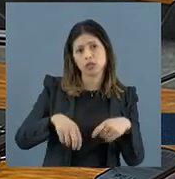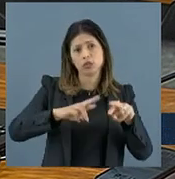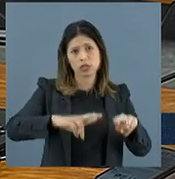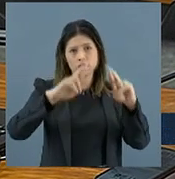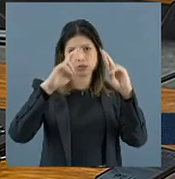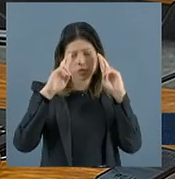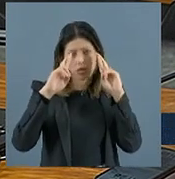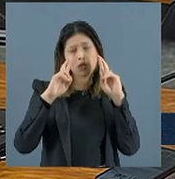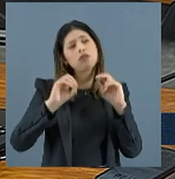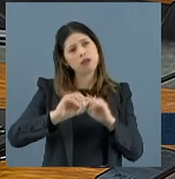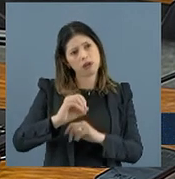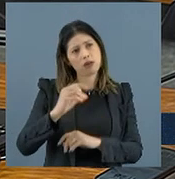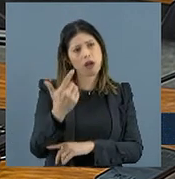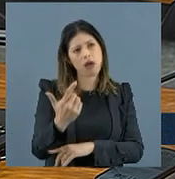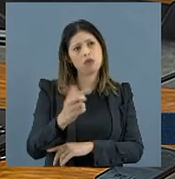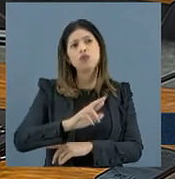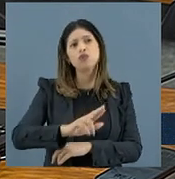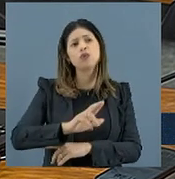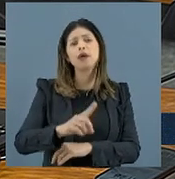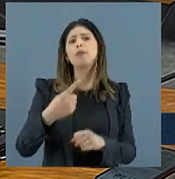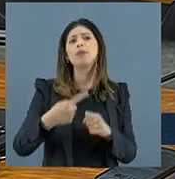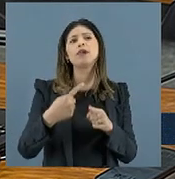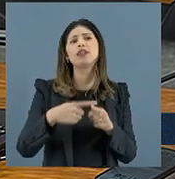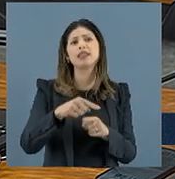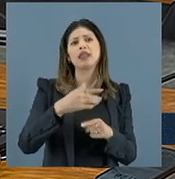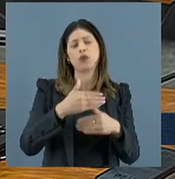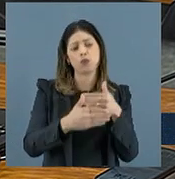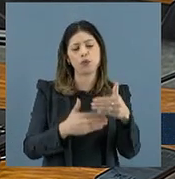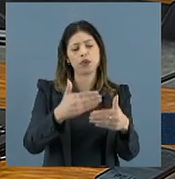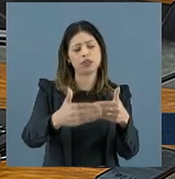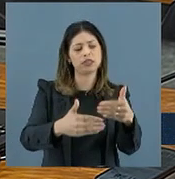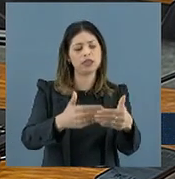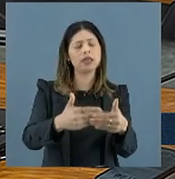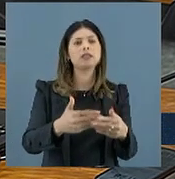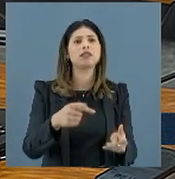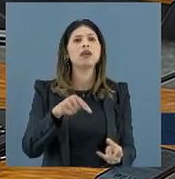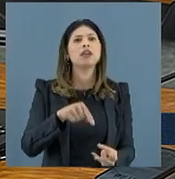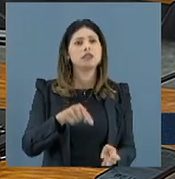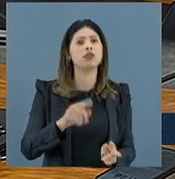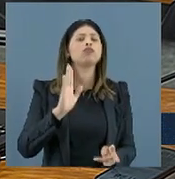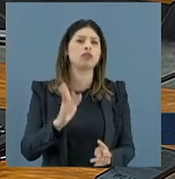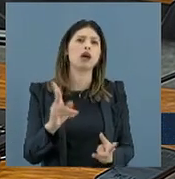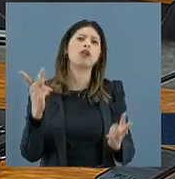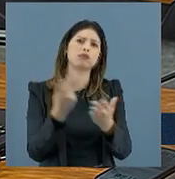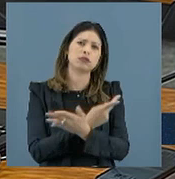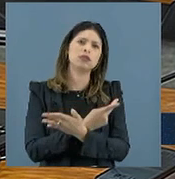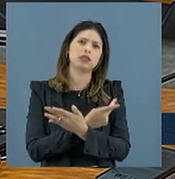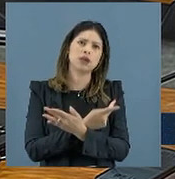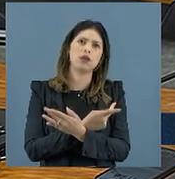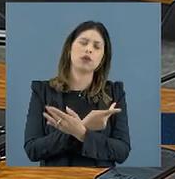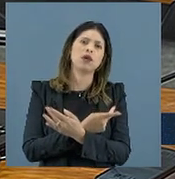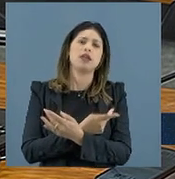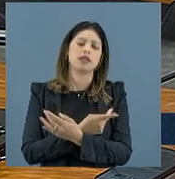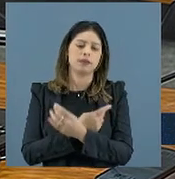Claro. Porém, não é o que nós estamos vendo, principalmente em processos que hoje estão tramitando na nossa